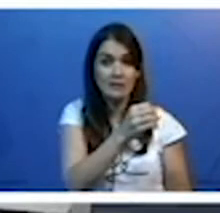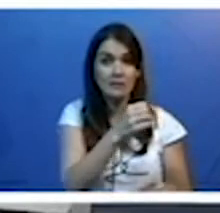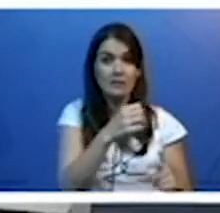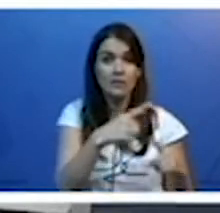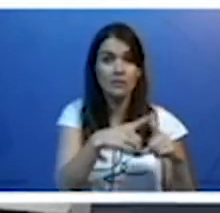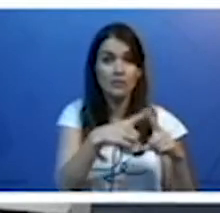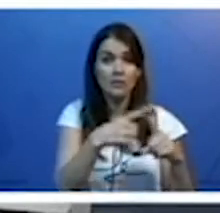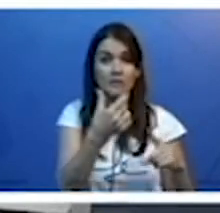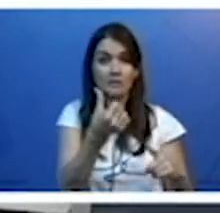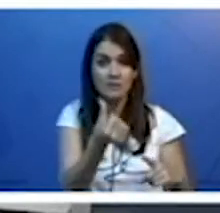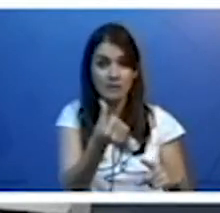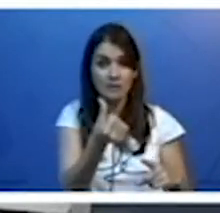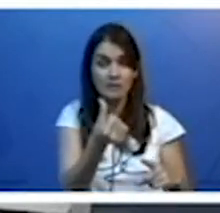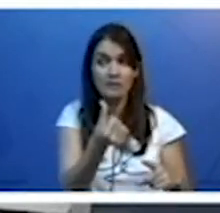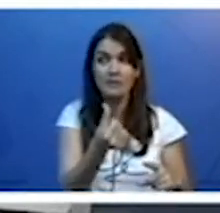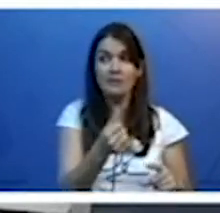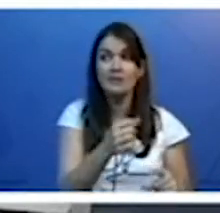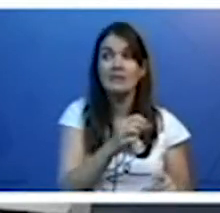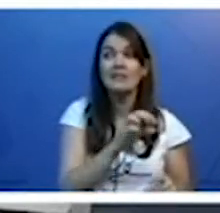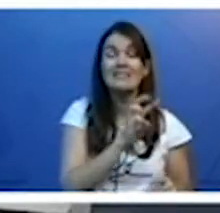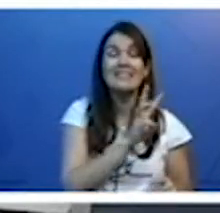6, 360?